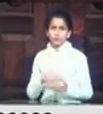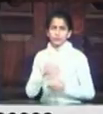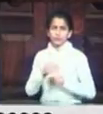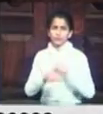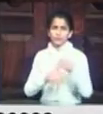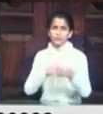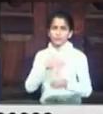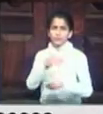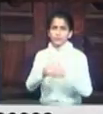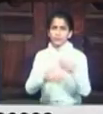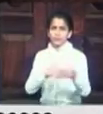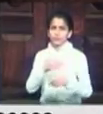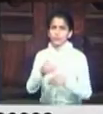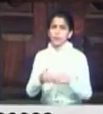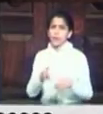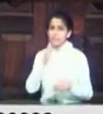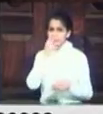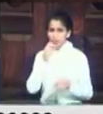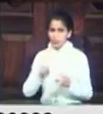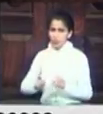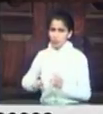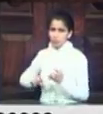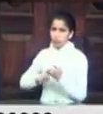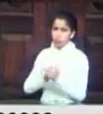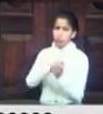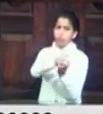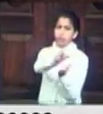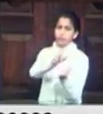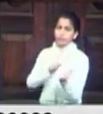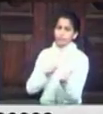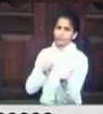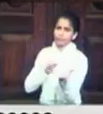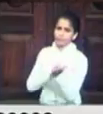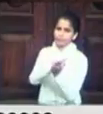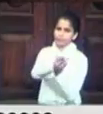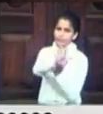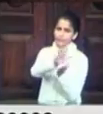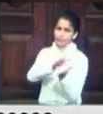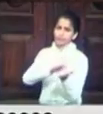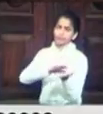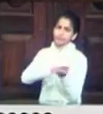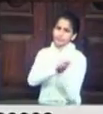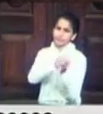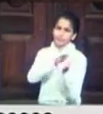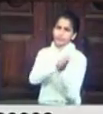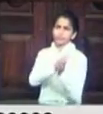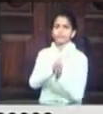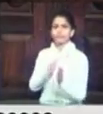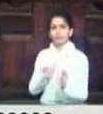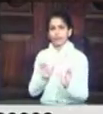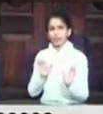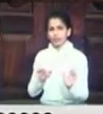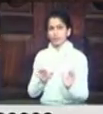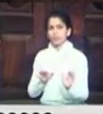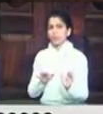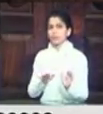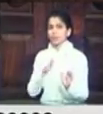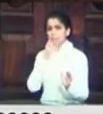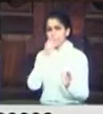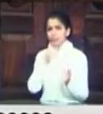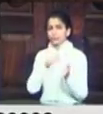caminhando para atropelar os servidores, numa velocidade menor, mas administrada.